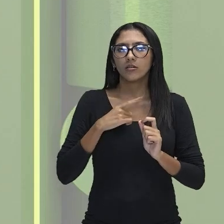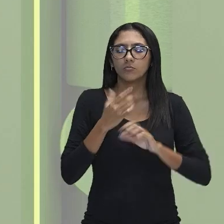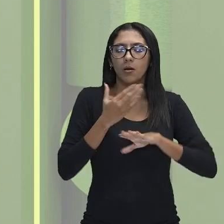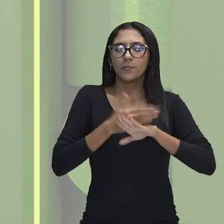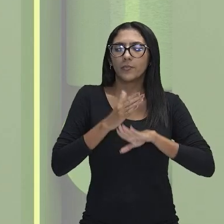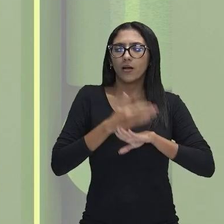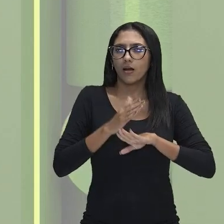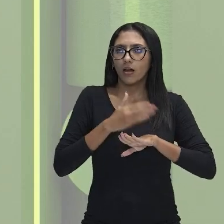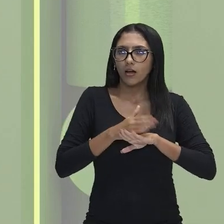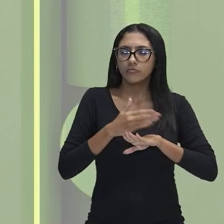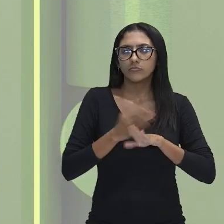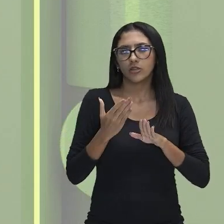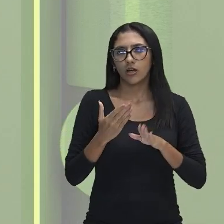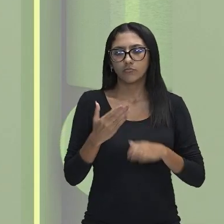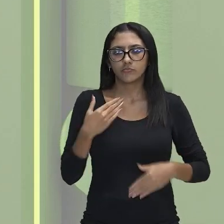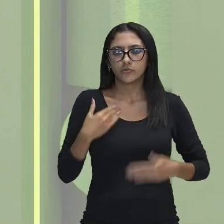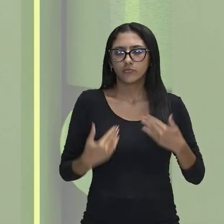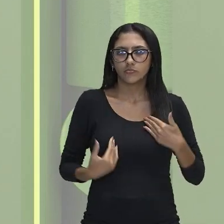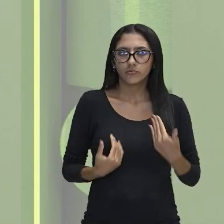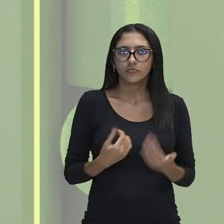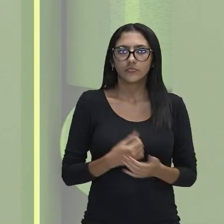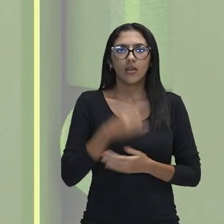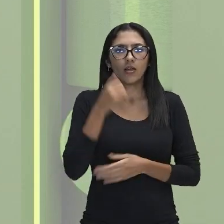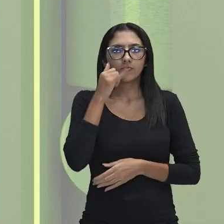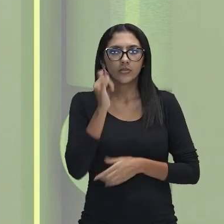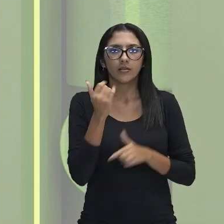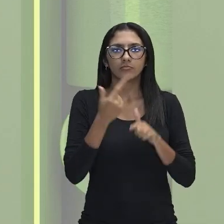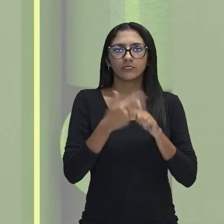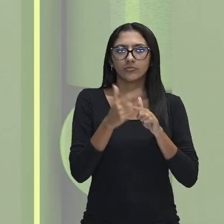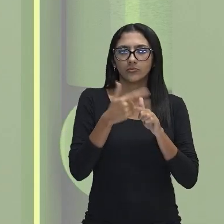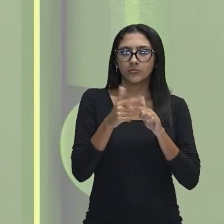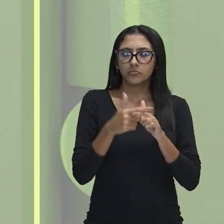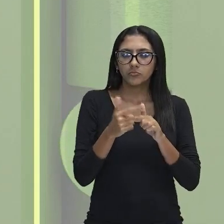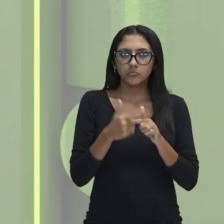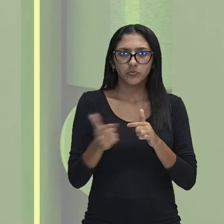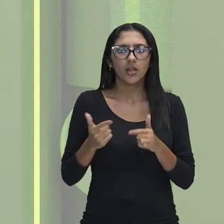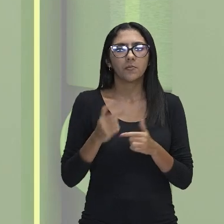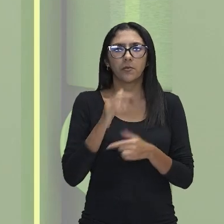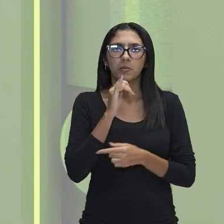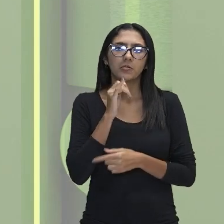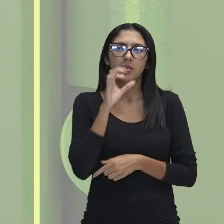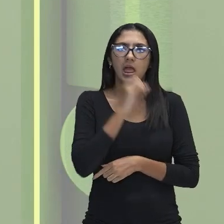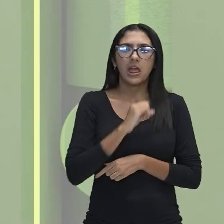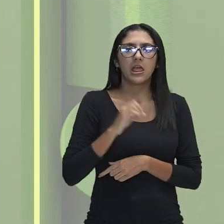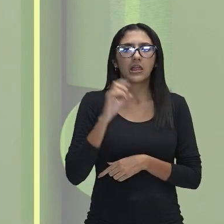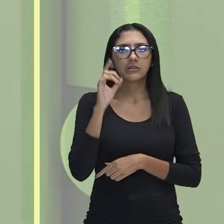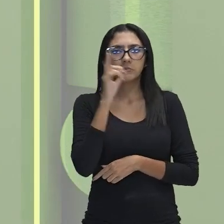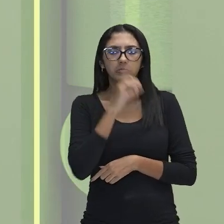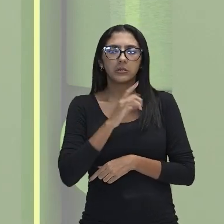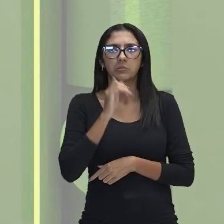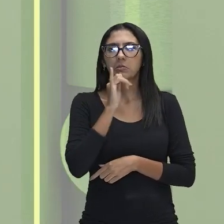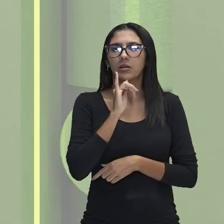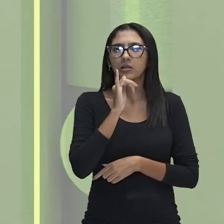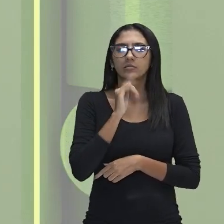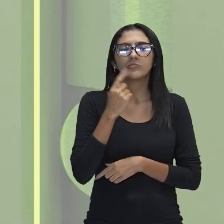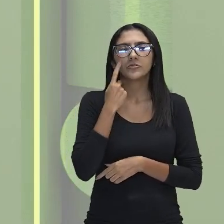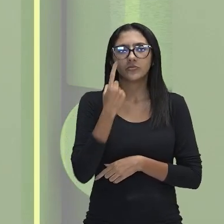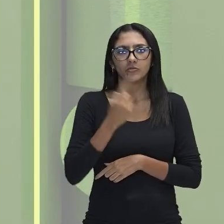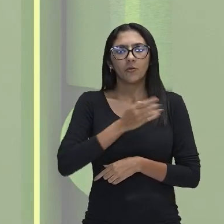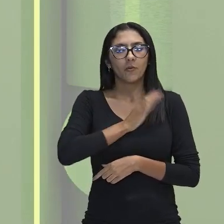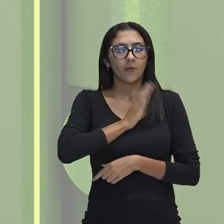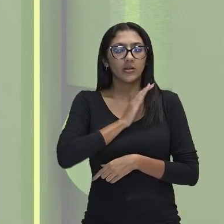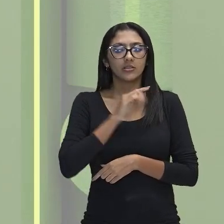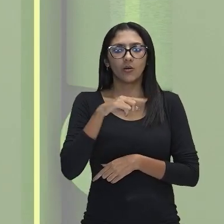equilibrada, sem exageros aos finais de semana, ou seja, nós vimos que o nosso coração é um